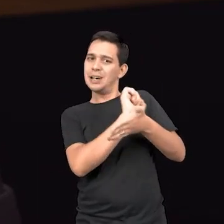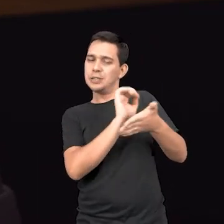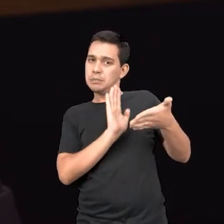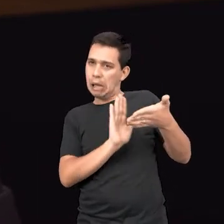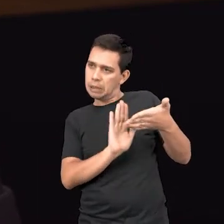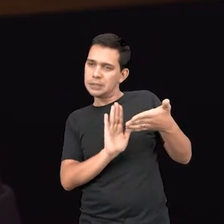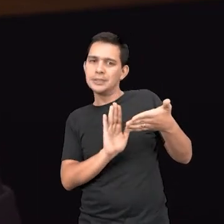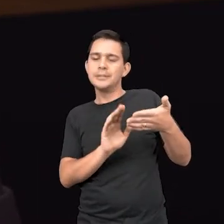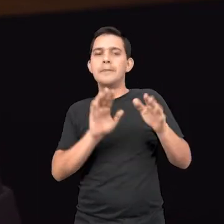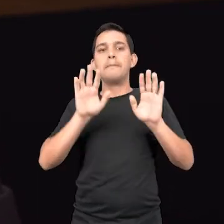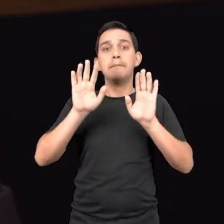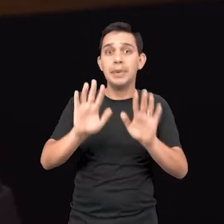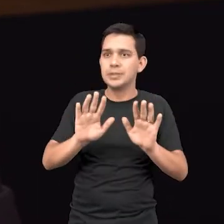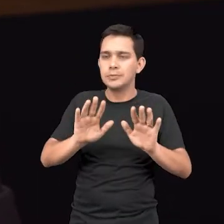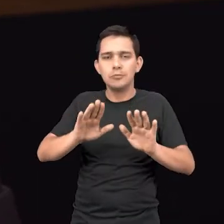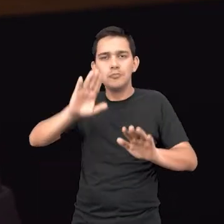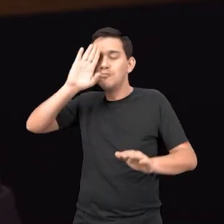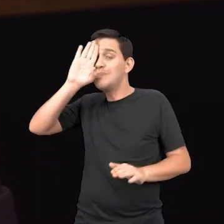é